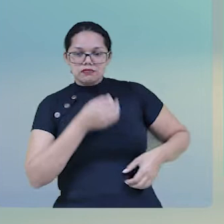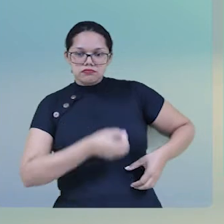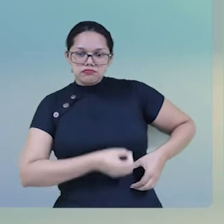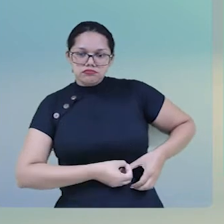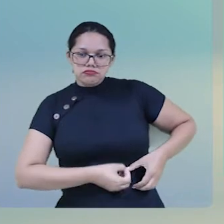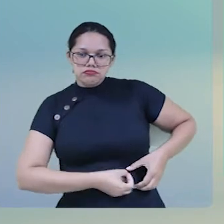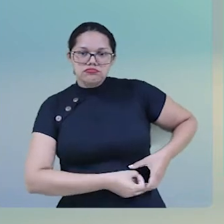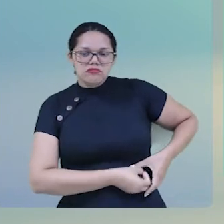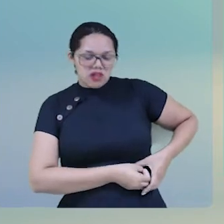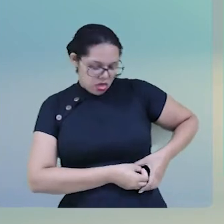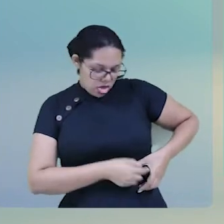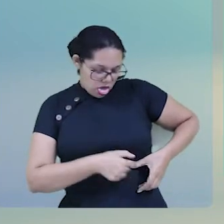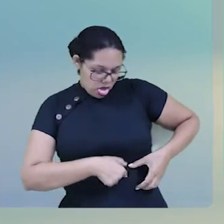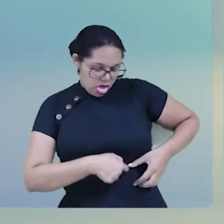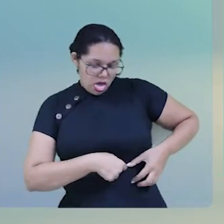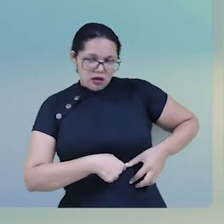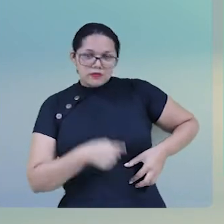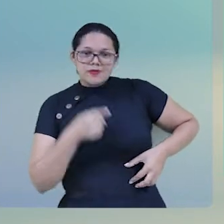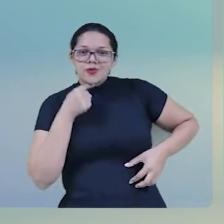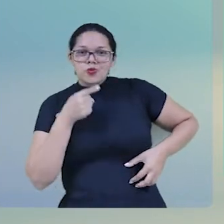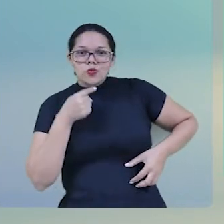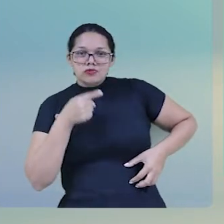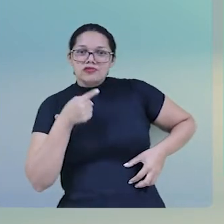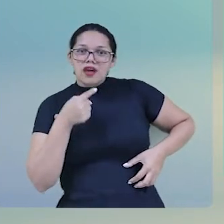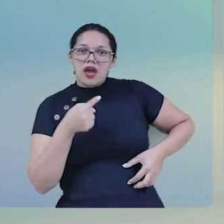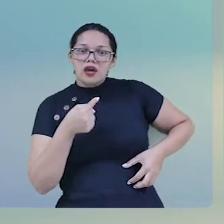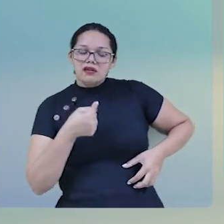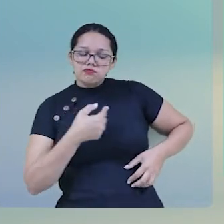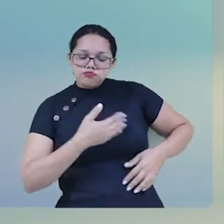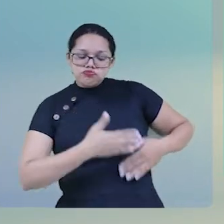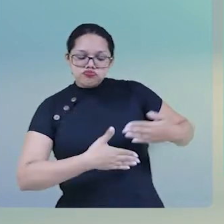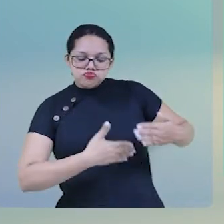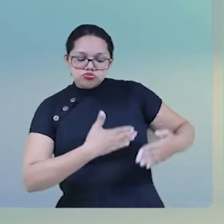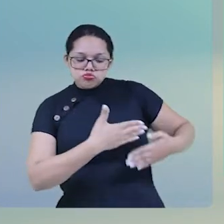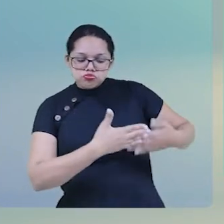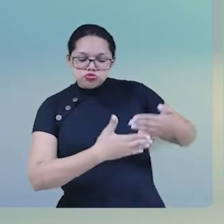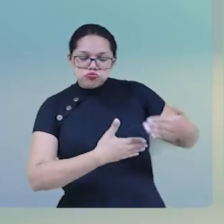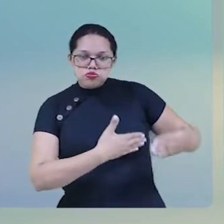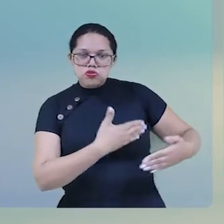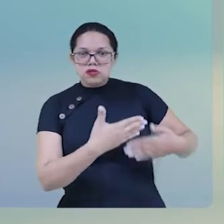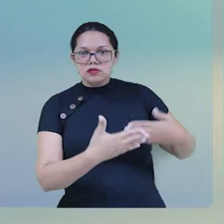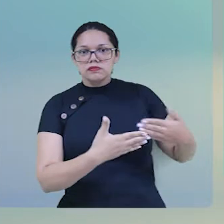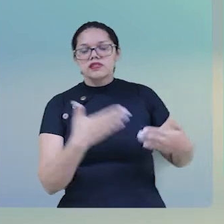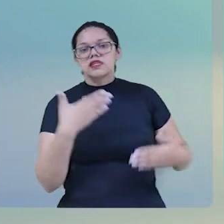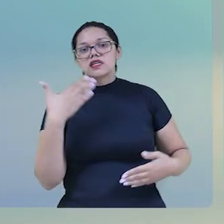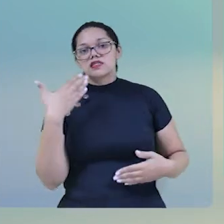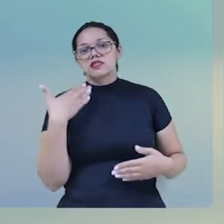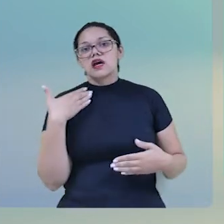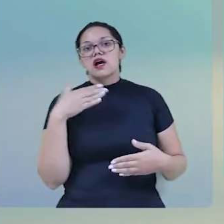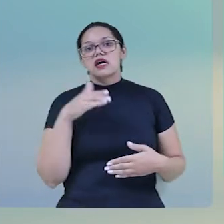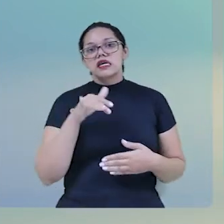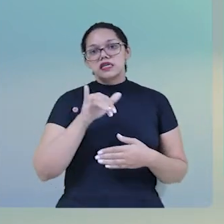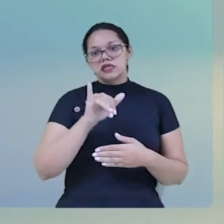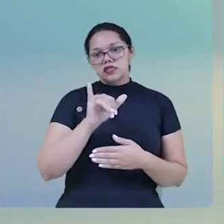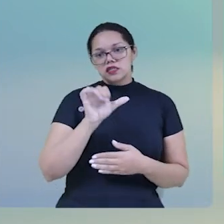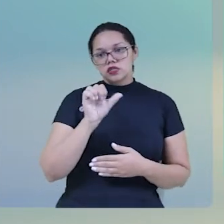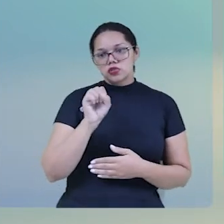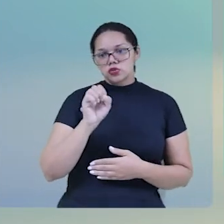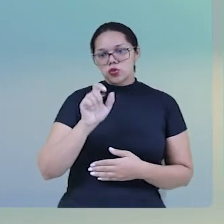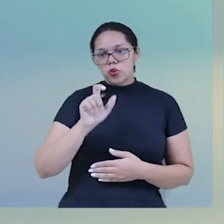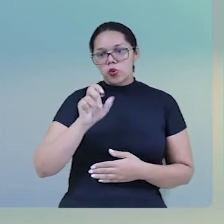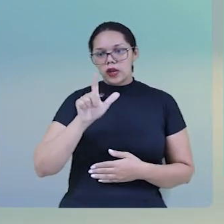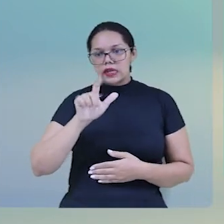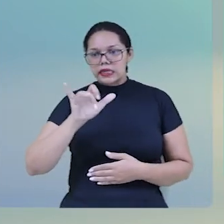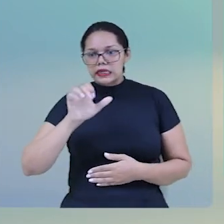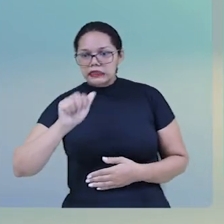não tem mais células capazes de realmente fazer essa produção dessa insulina. Assim, eu não tenho